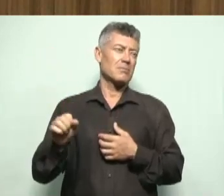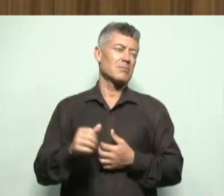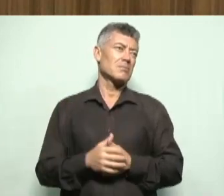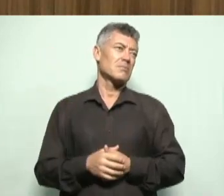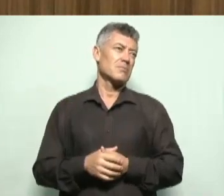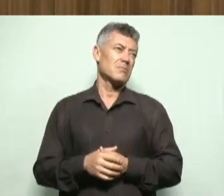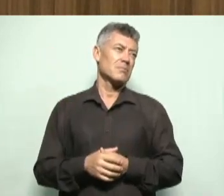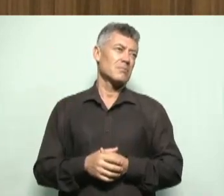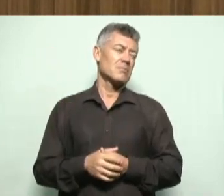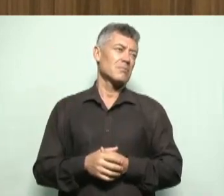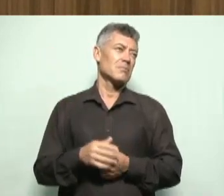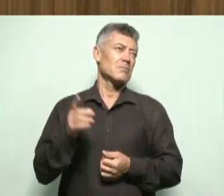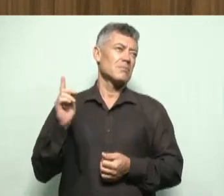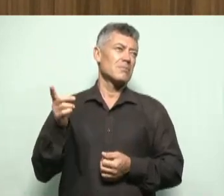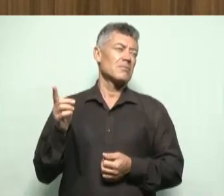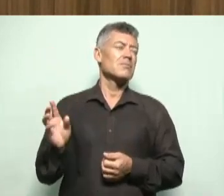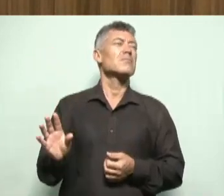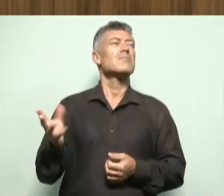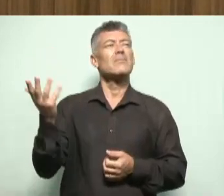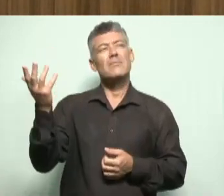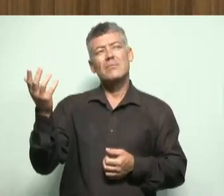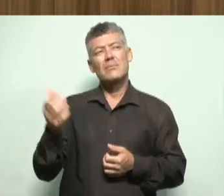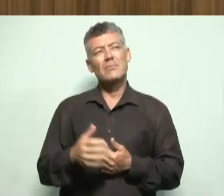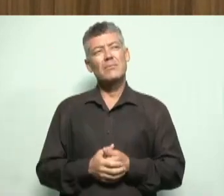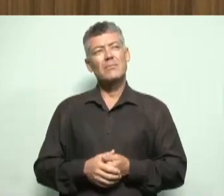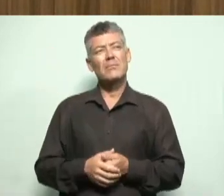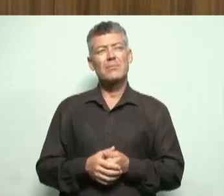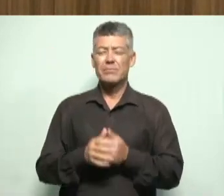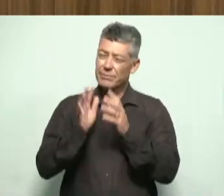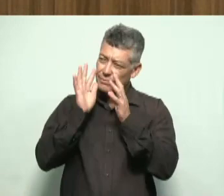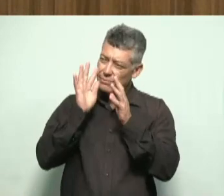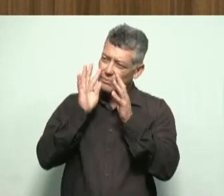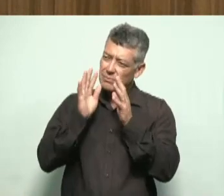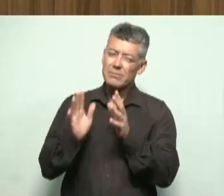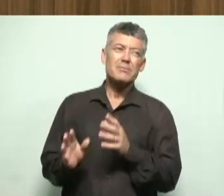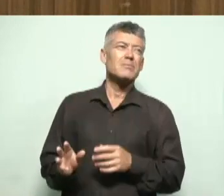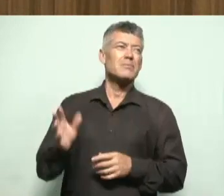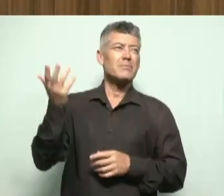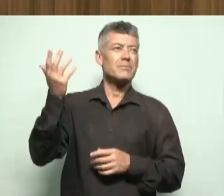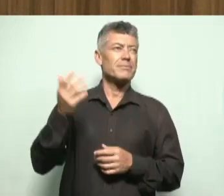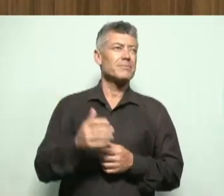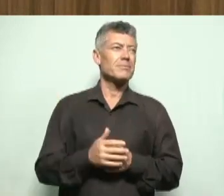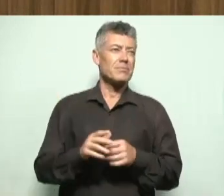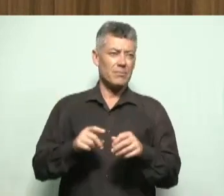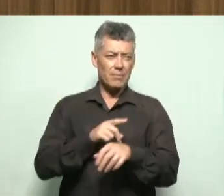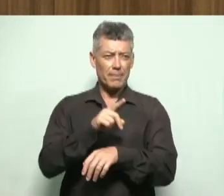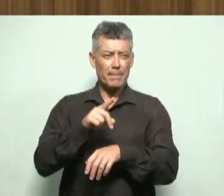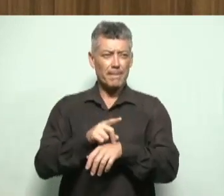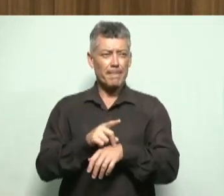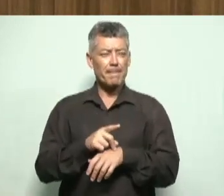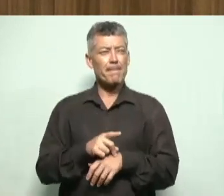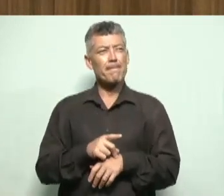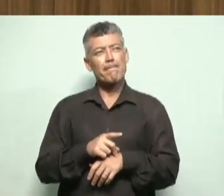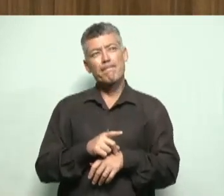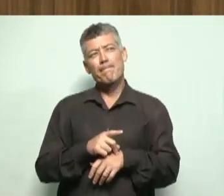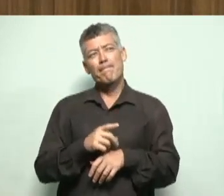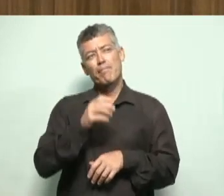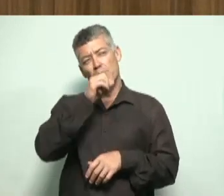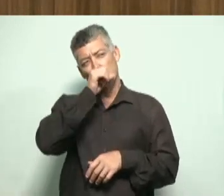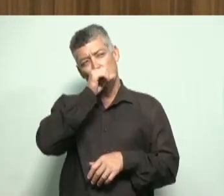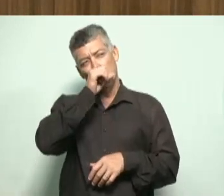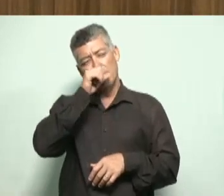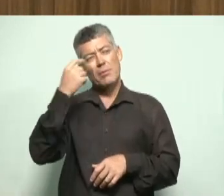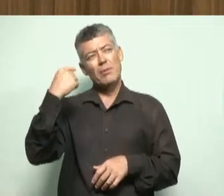E foi inaceitável, vereador Bispo, acompanhar o que nós acompanhamos no nosso país, no último sábado,